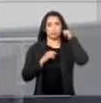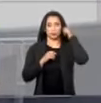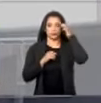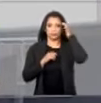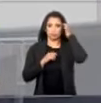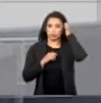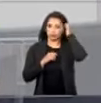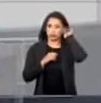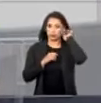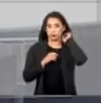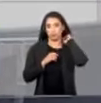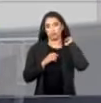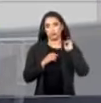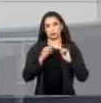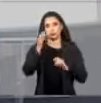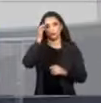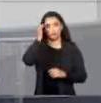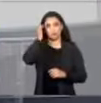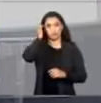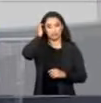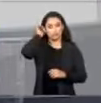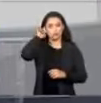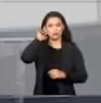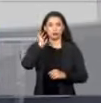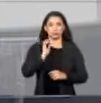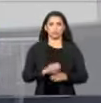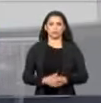atravessando e numa névoa, de